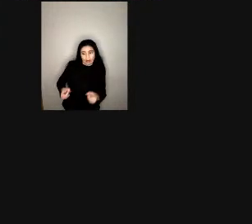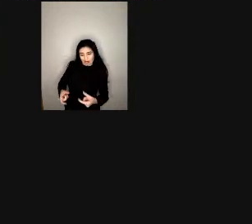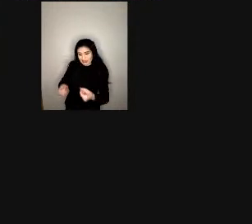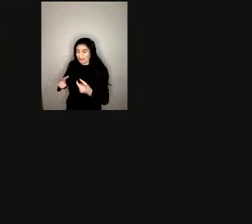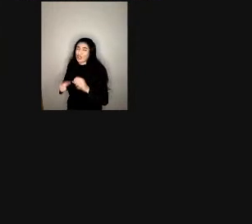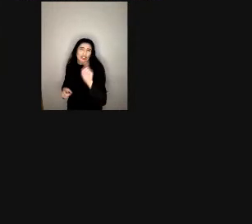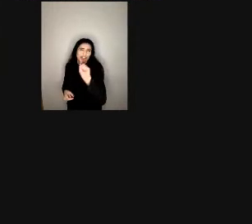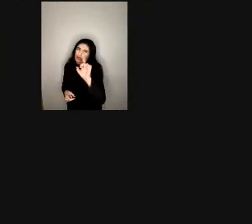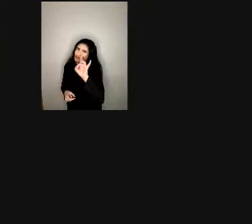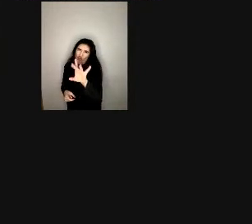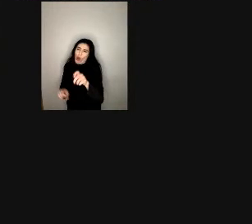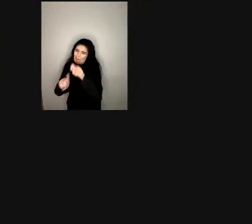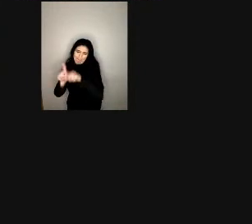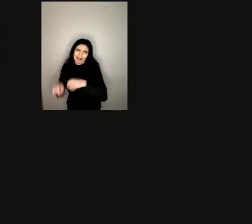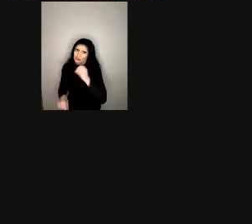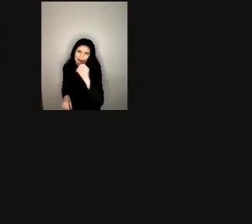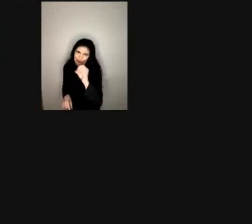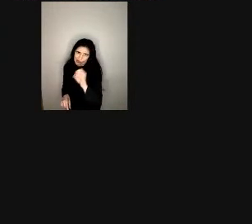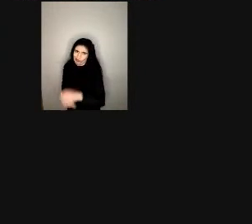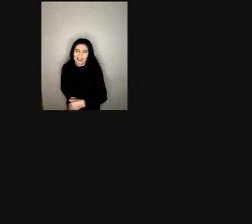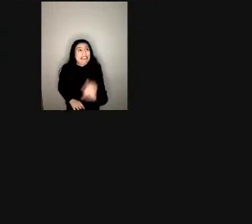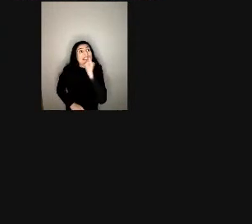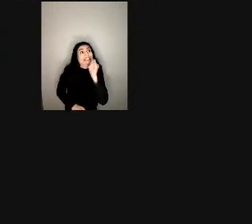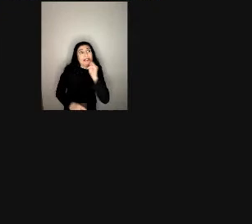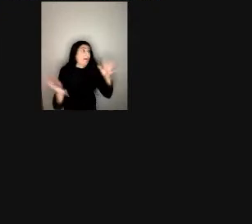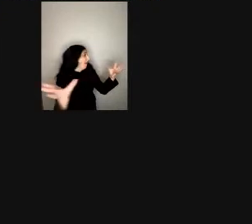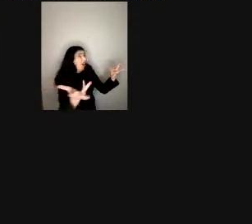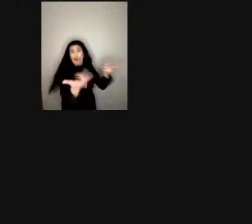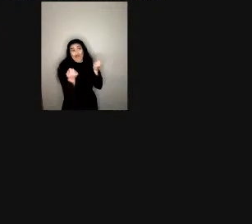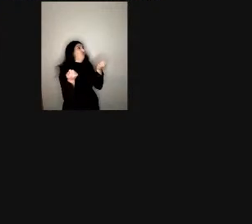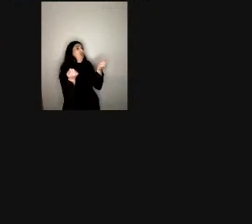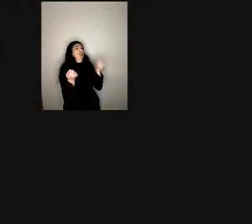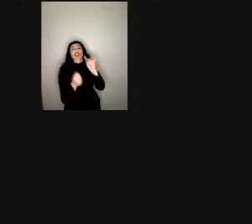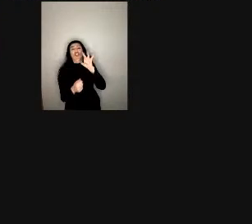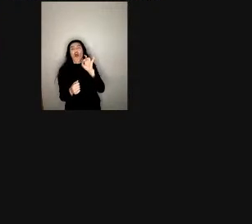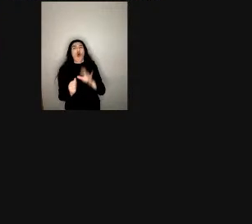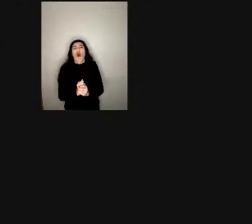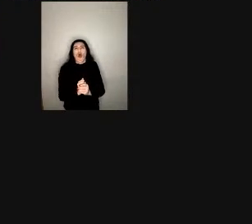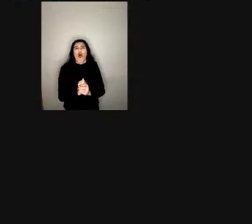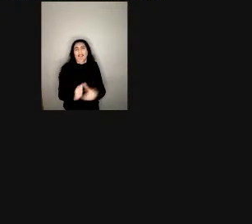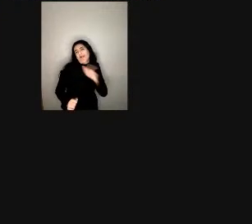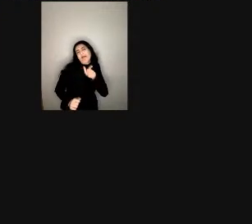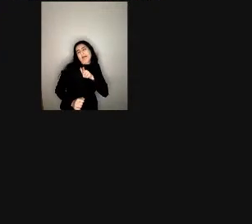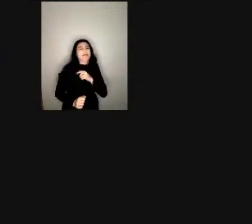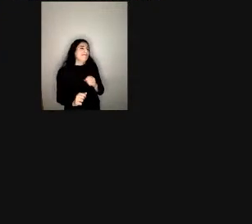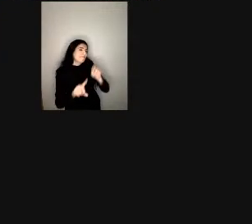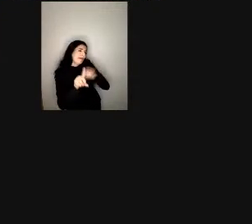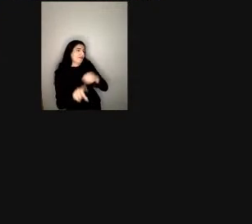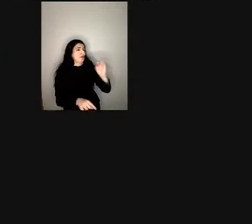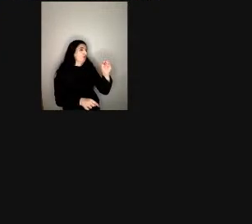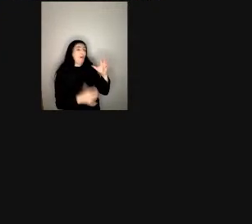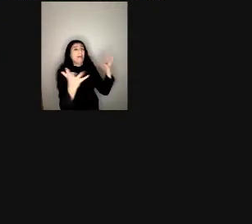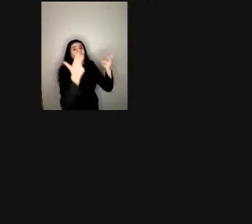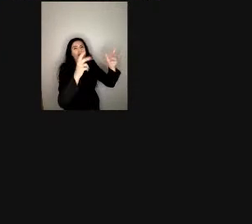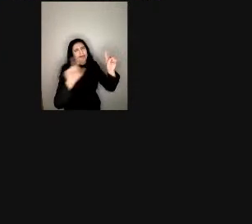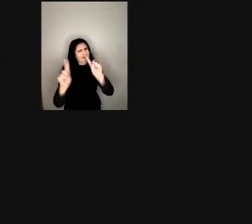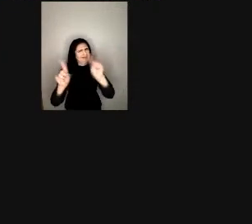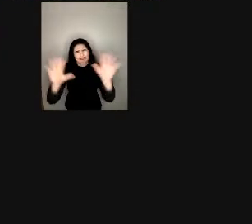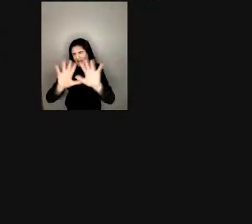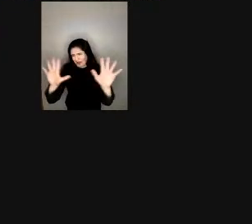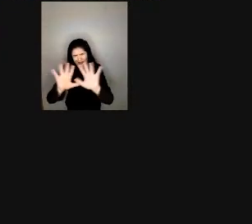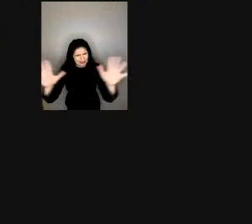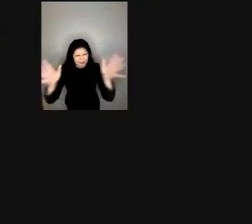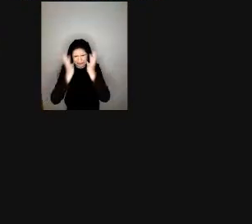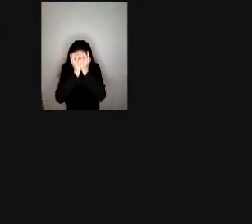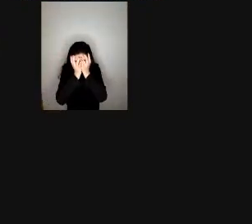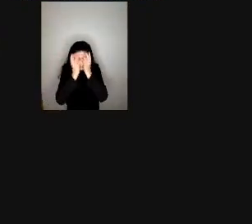outubro. Seria maravilhoso, porque a gente, se só tivesse câncer de mama em outubro, né, câncer de próstata em novembro e